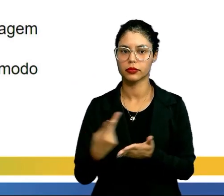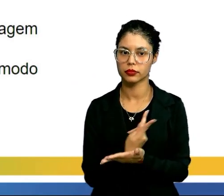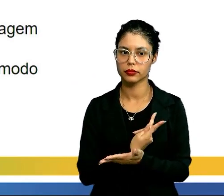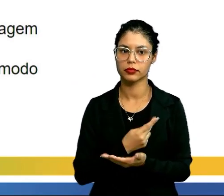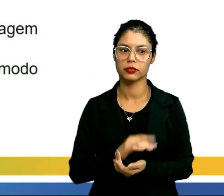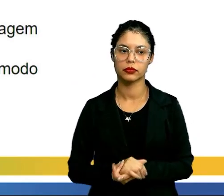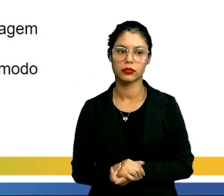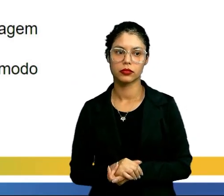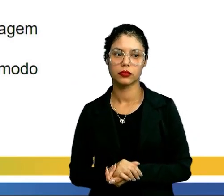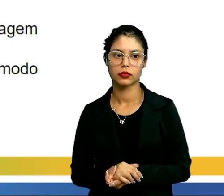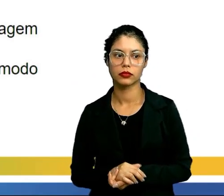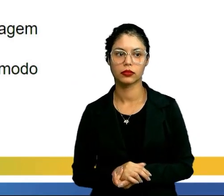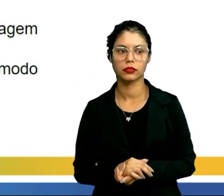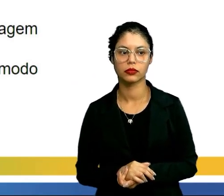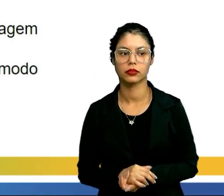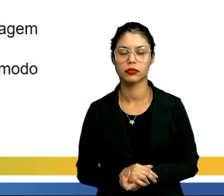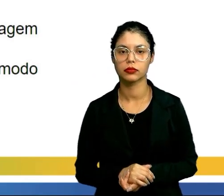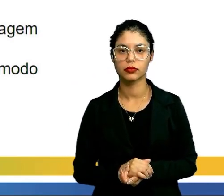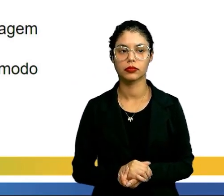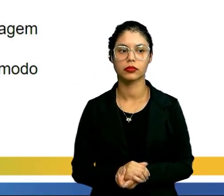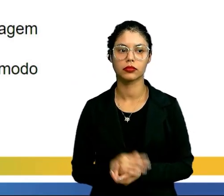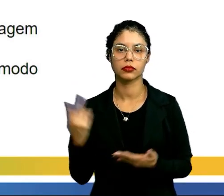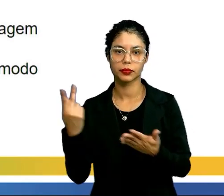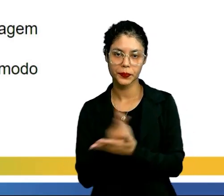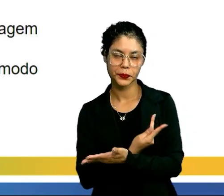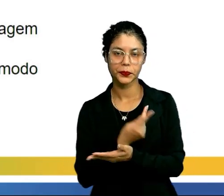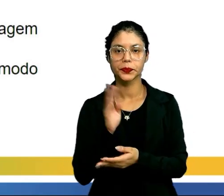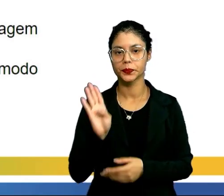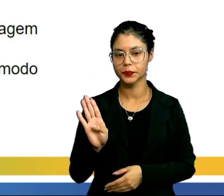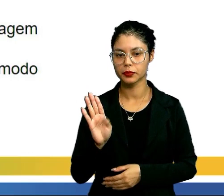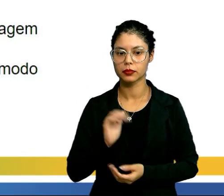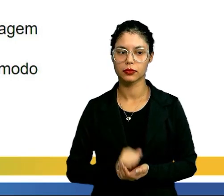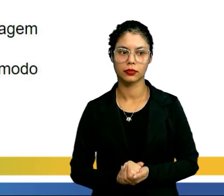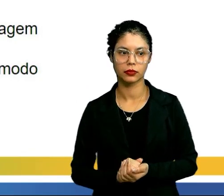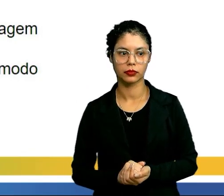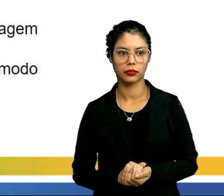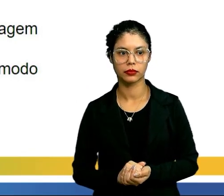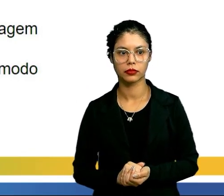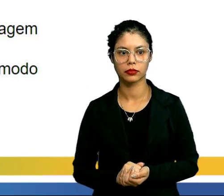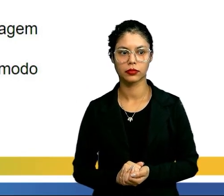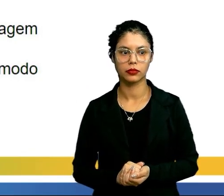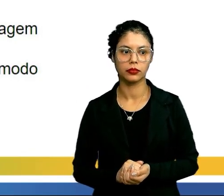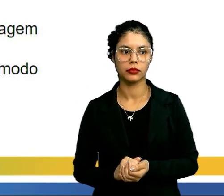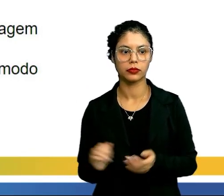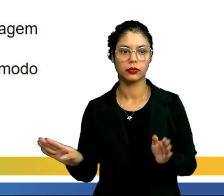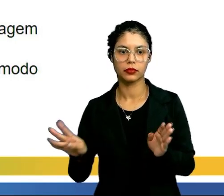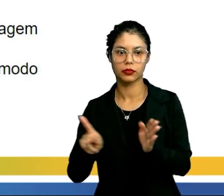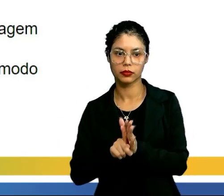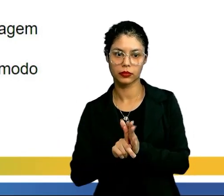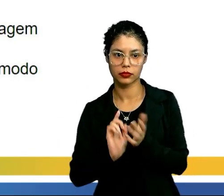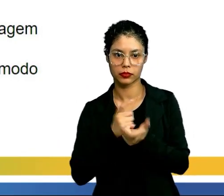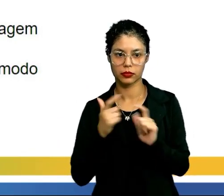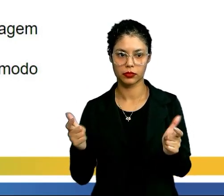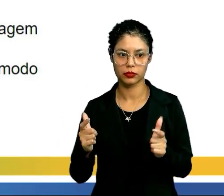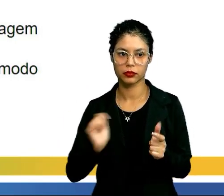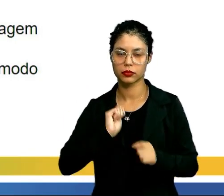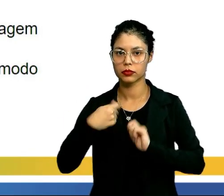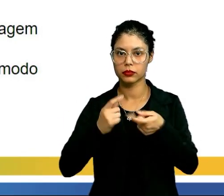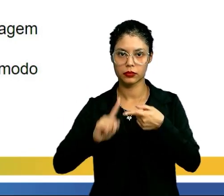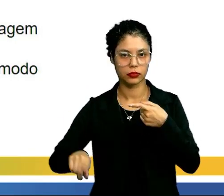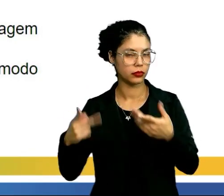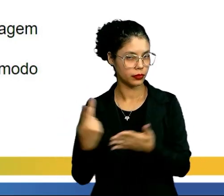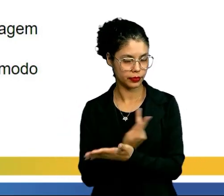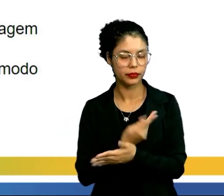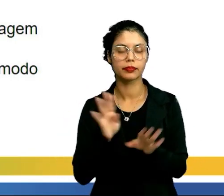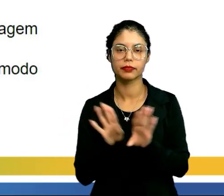errada também. A letra B está errada, né? O uso de sequências textuais injuntivas e o excesso de símbolos de